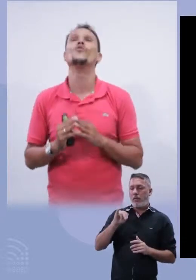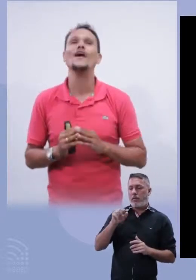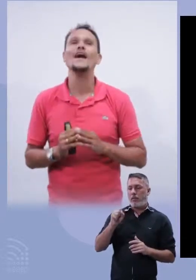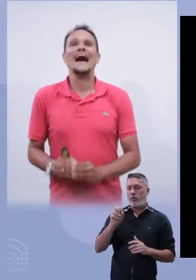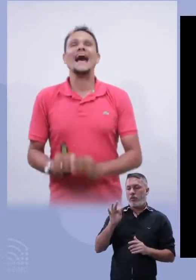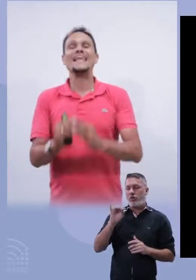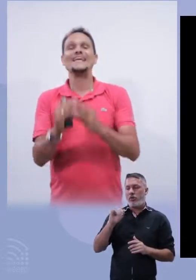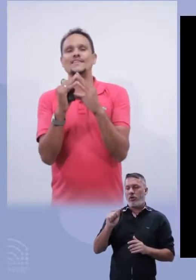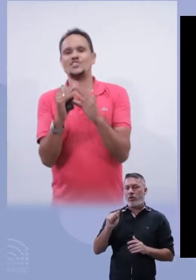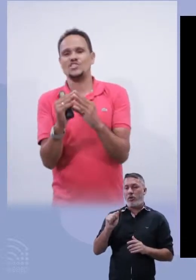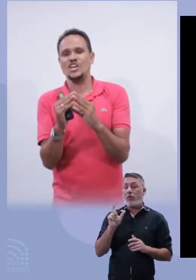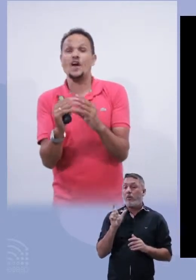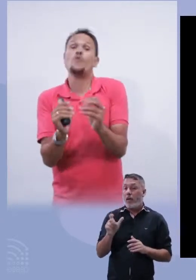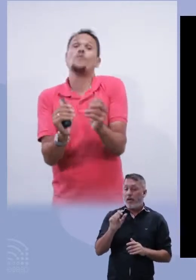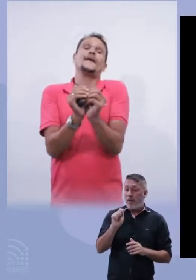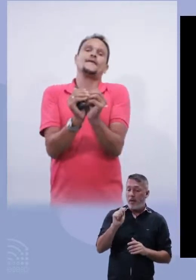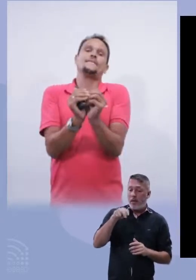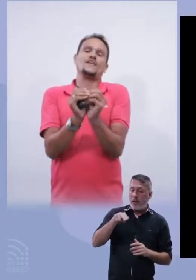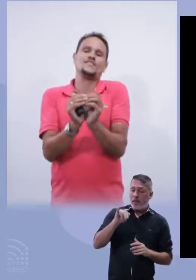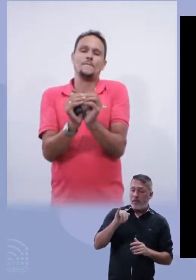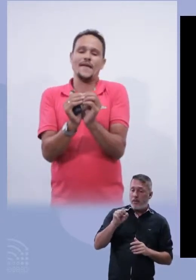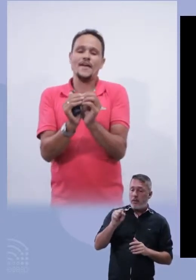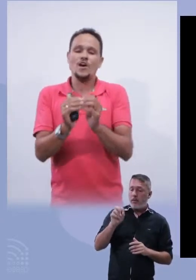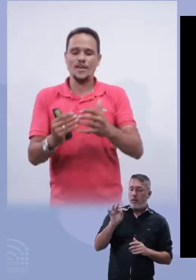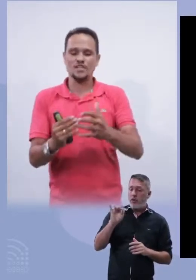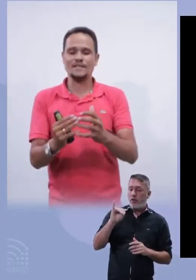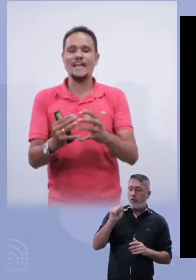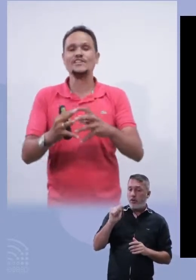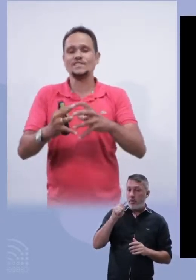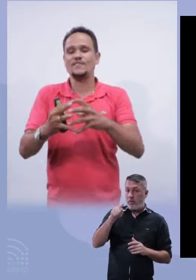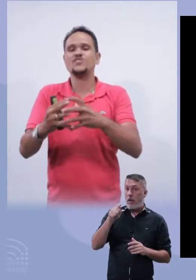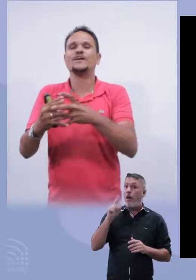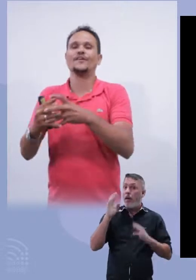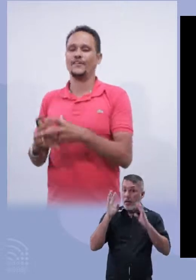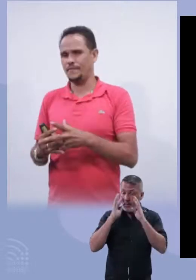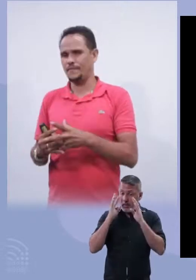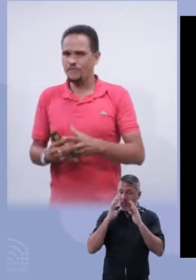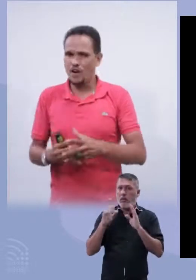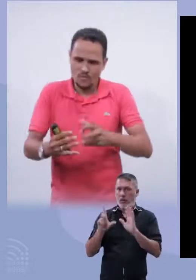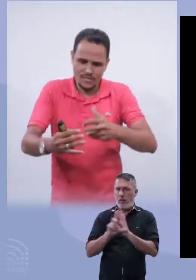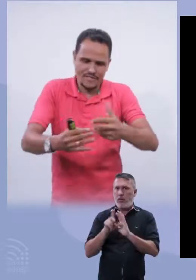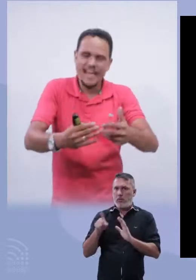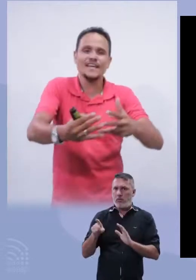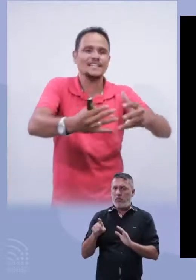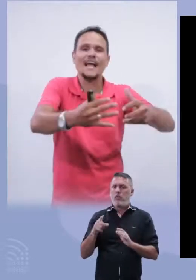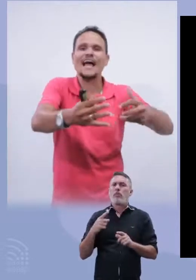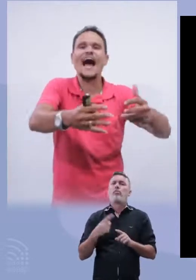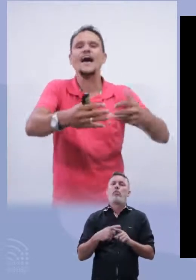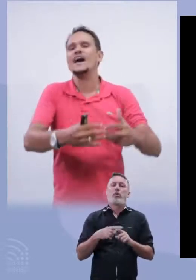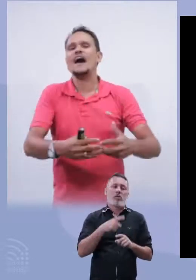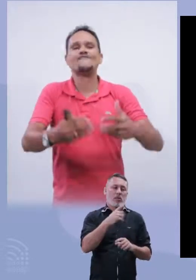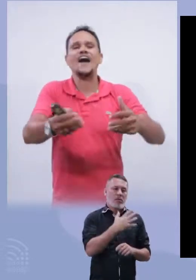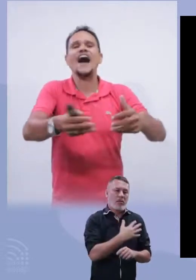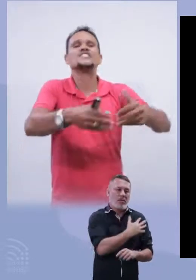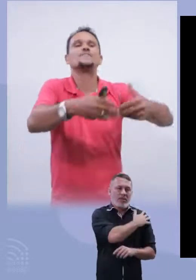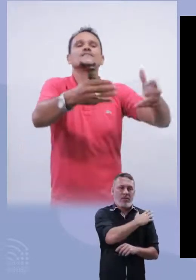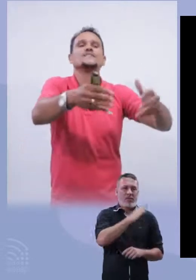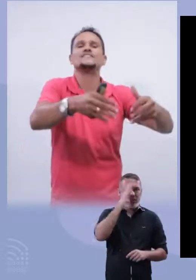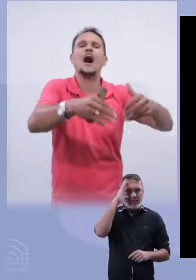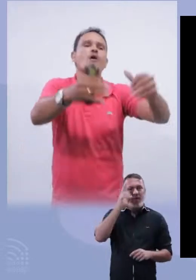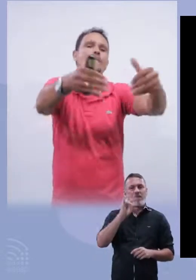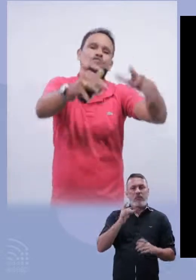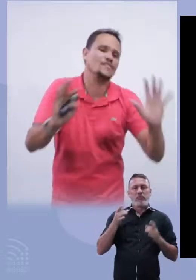meu aluno. A Lei de Anistia é uma lei, porque veja bem, o regime militar já estava chegando ao fim. Vamos ter que entregar a